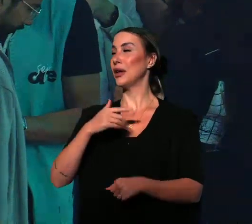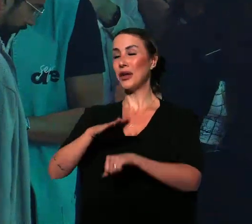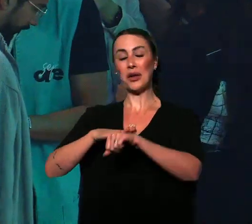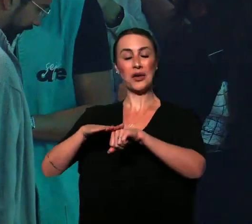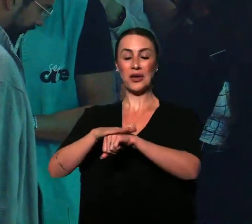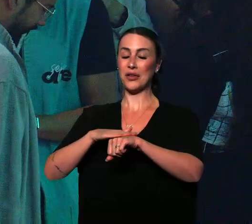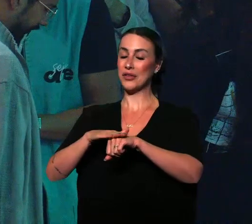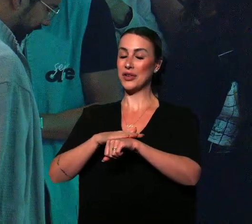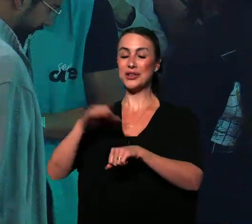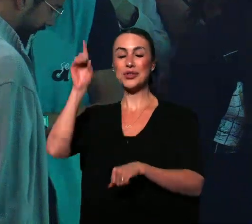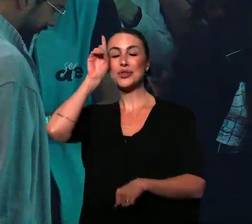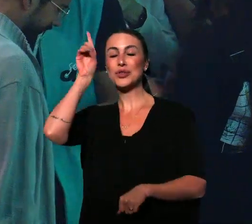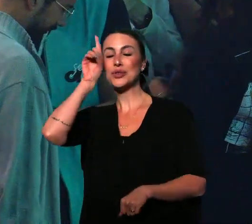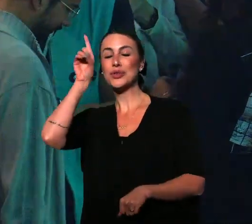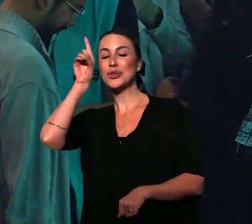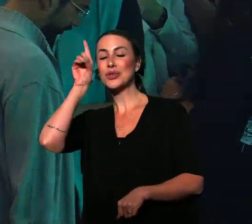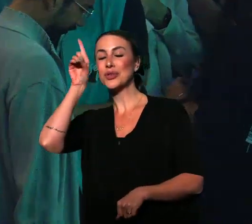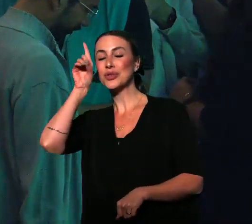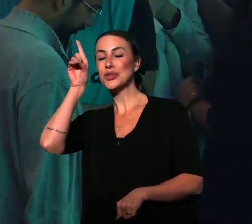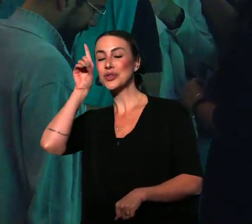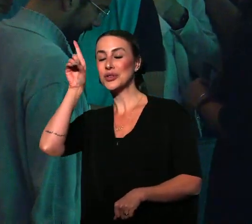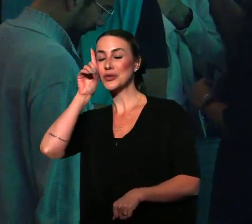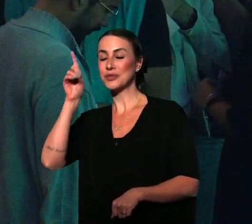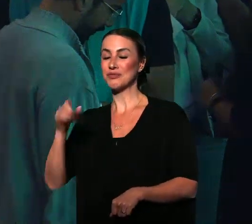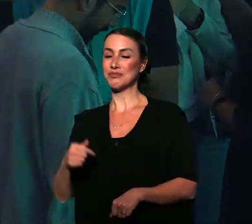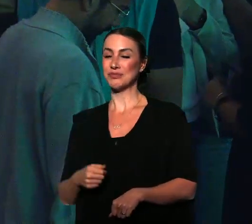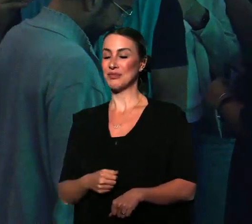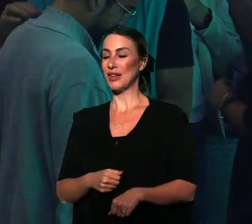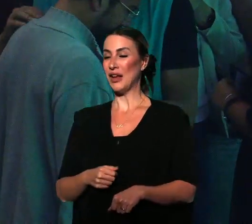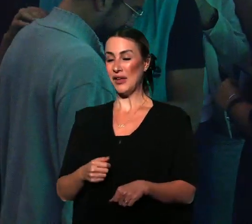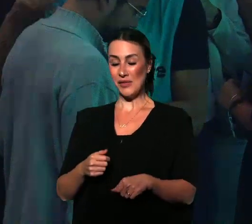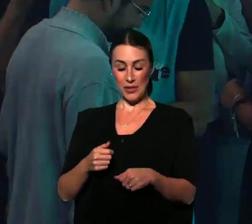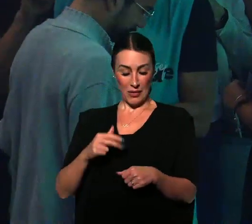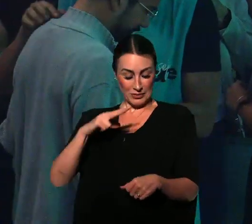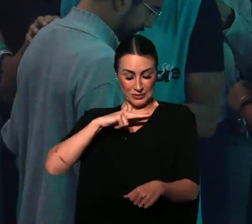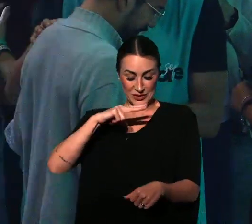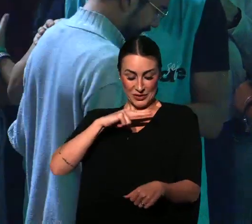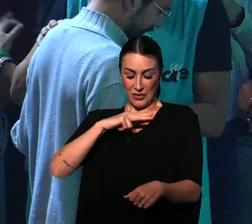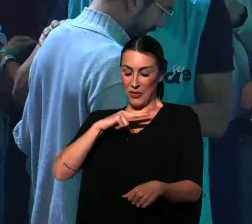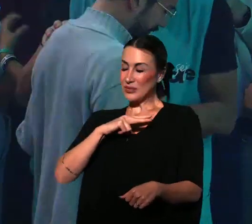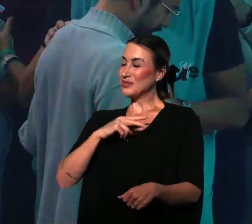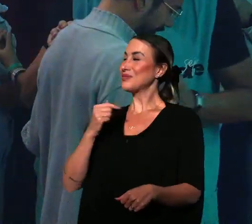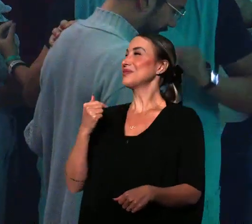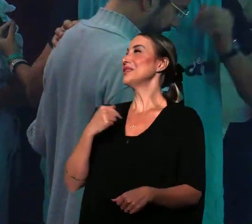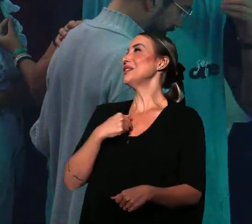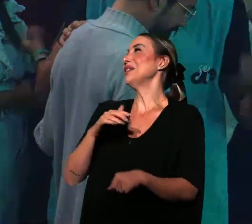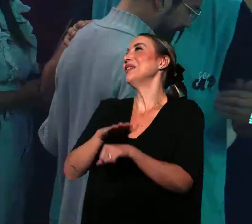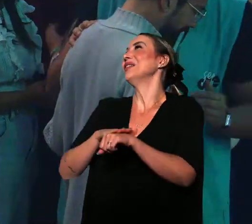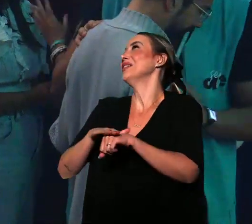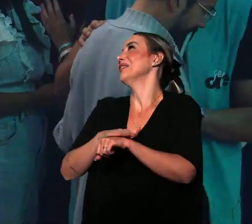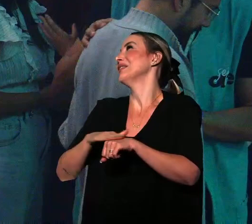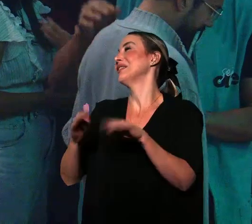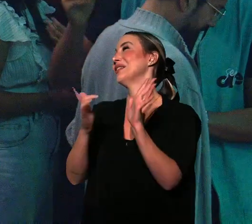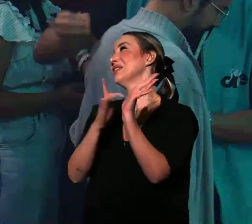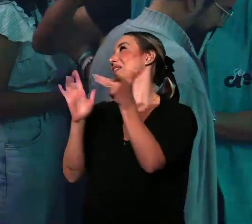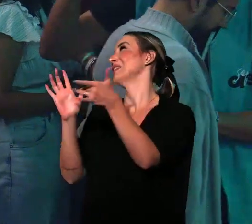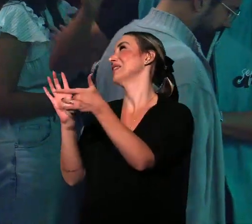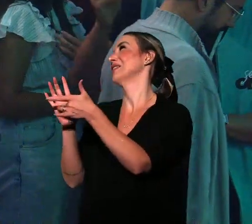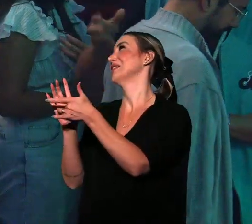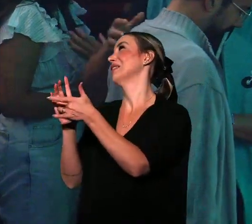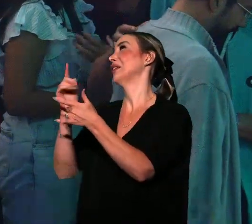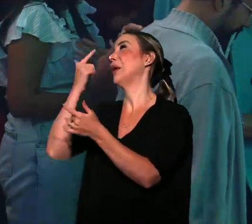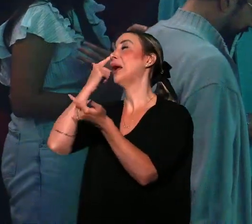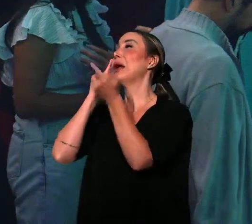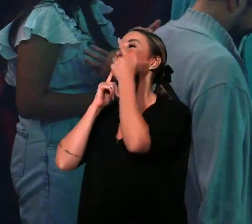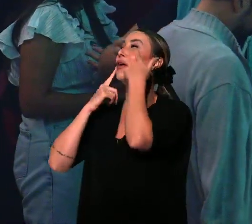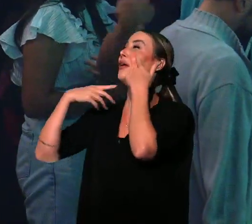que derramar meu coração quando eu estou no secreto, orando e falando com Jesus. dele enxugar as minhas lágrimas, trazer direções para a minha